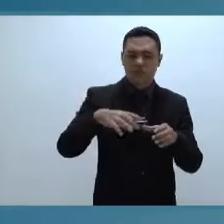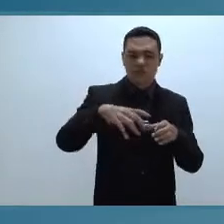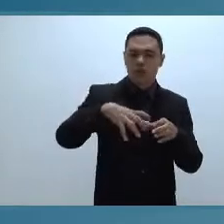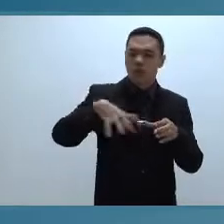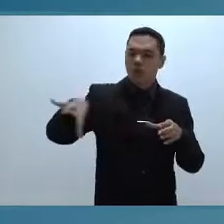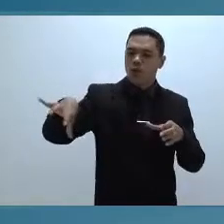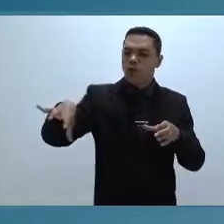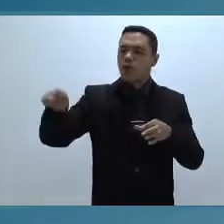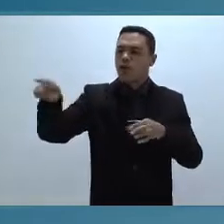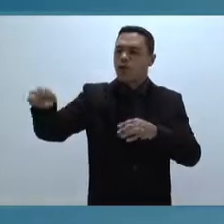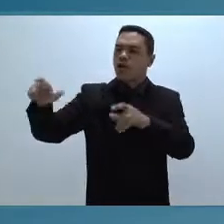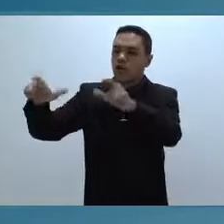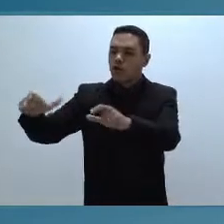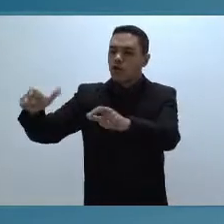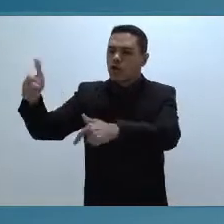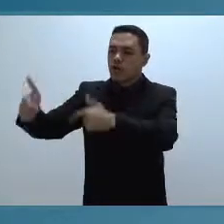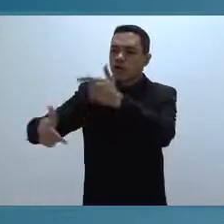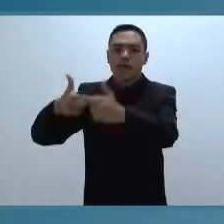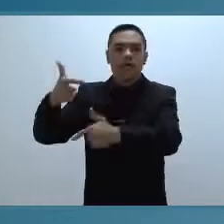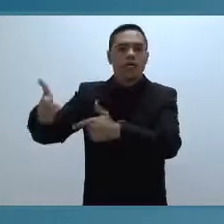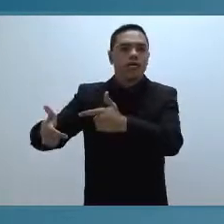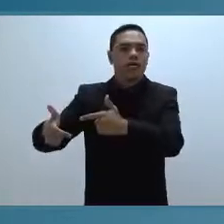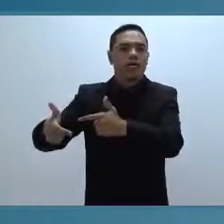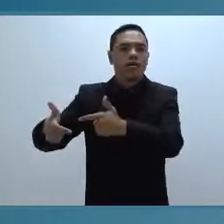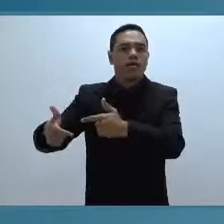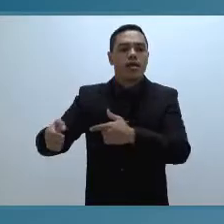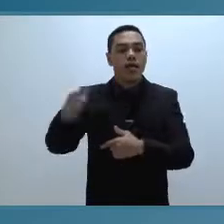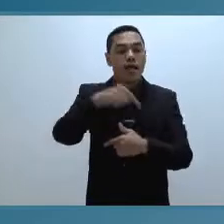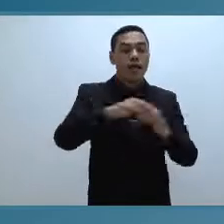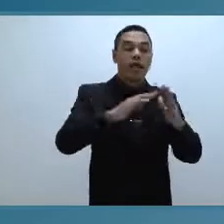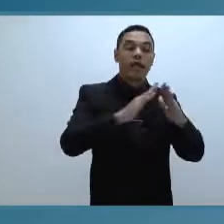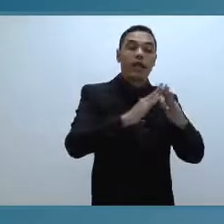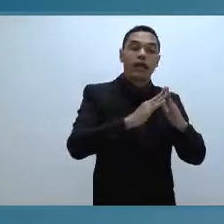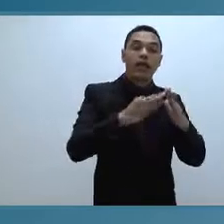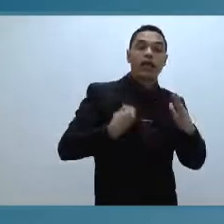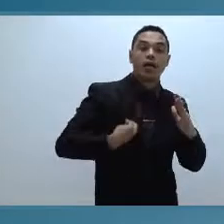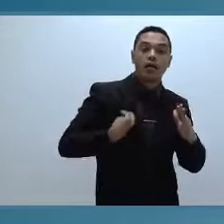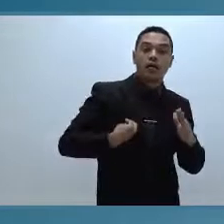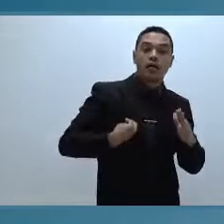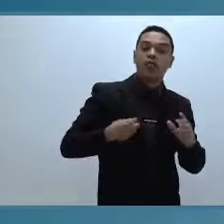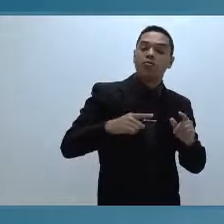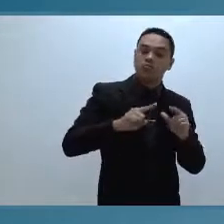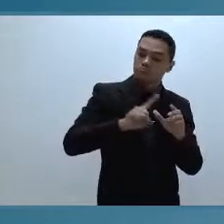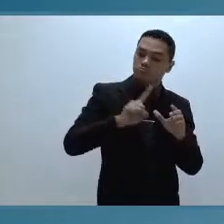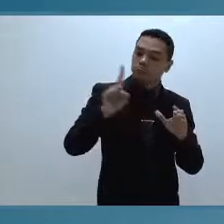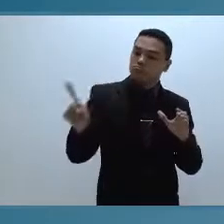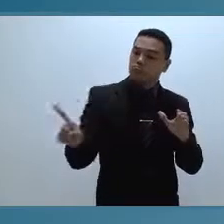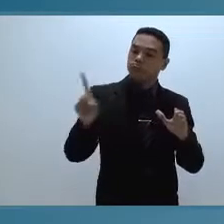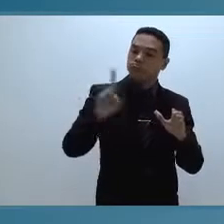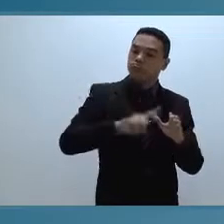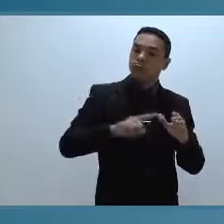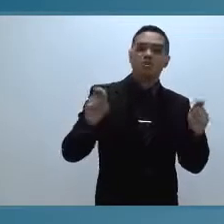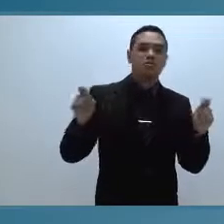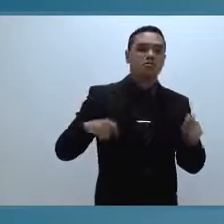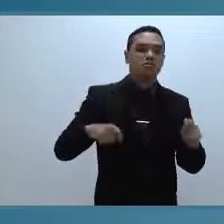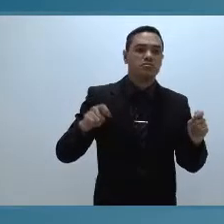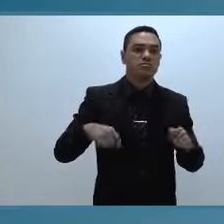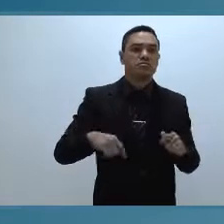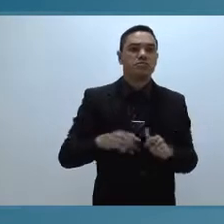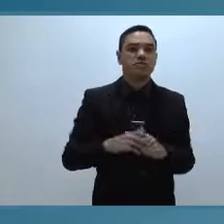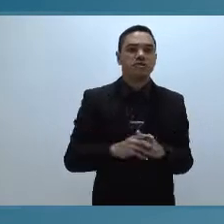magistrada na comarca, o que se coaduna com o inciso 2 do estado da citada resolução. Desse